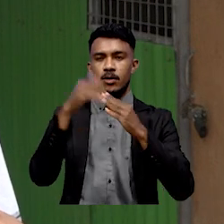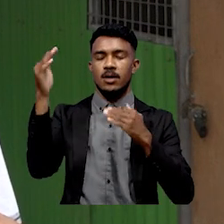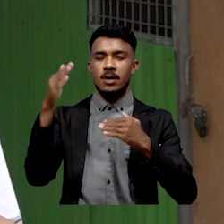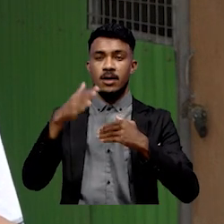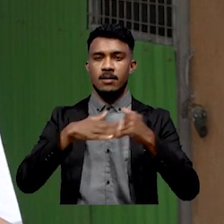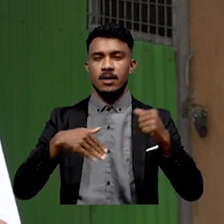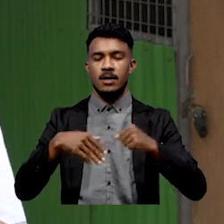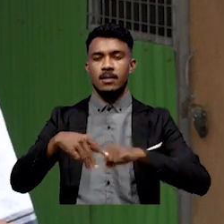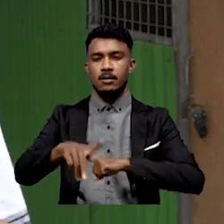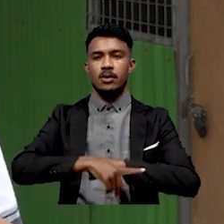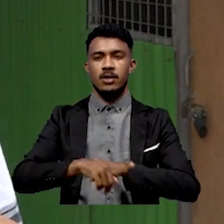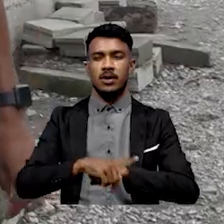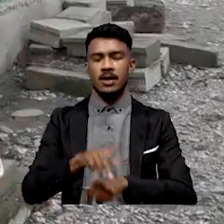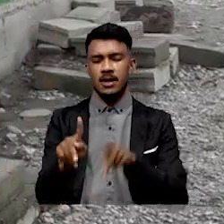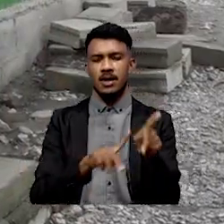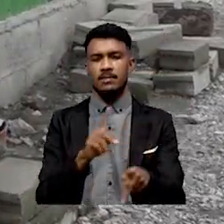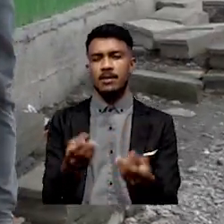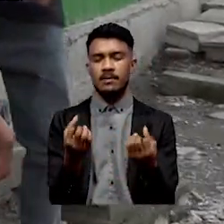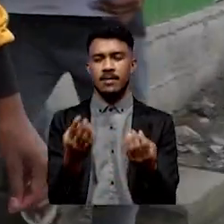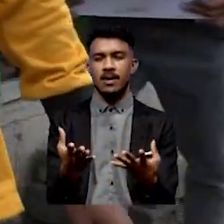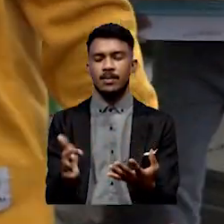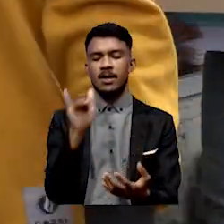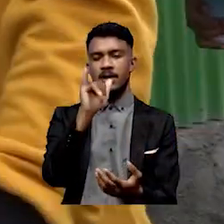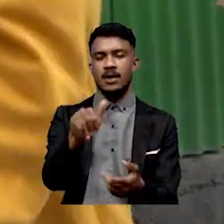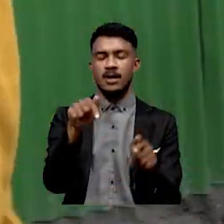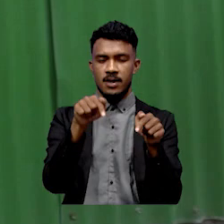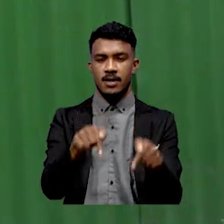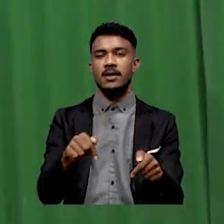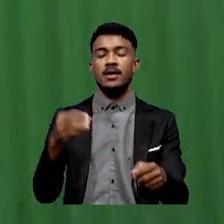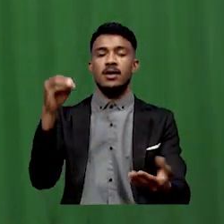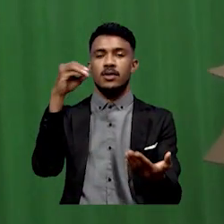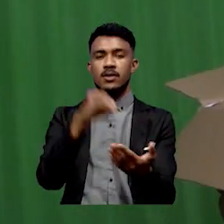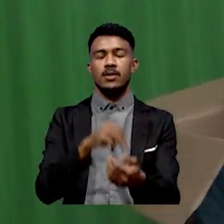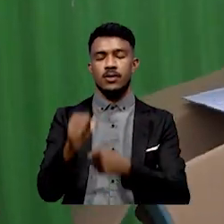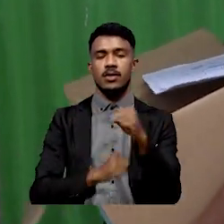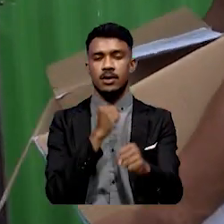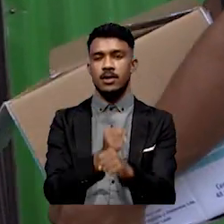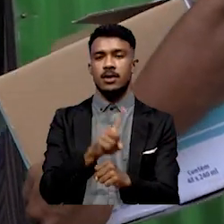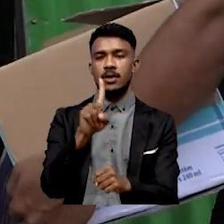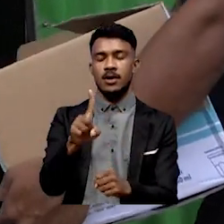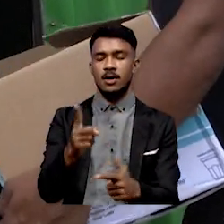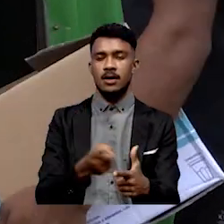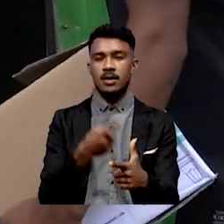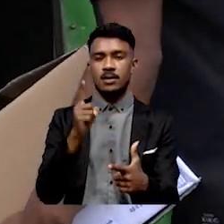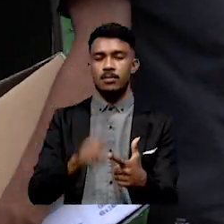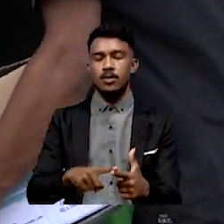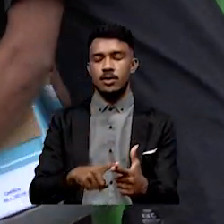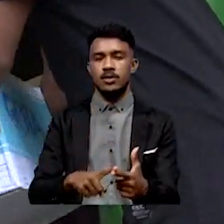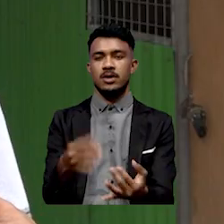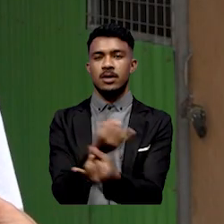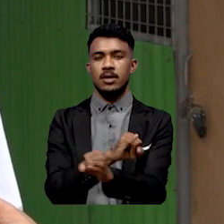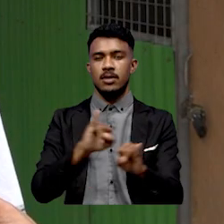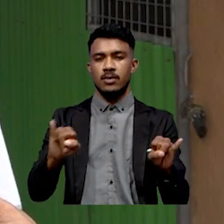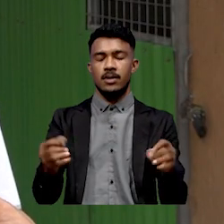barak maia, né? Todo tinha nida. E agora, batinan, depois de Ukunan, ba maia, né?